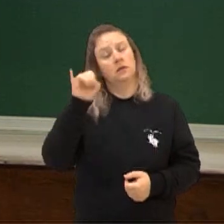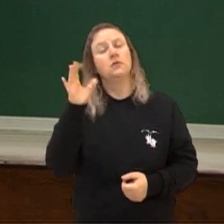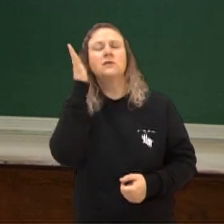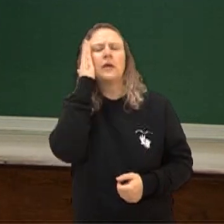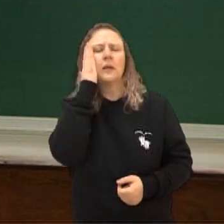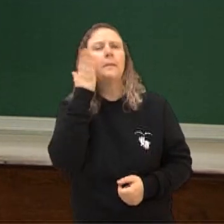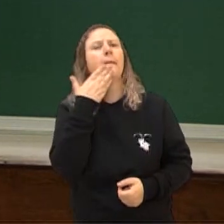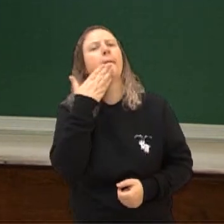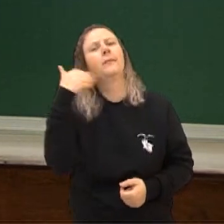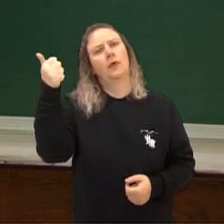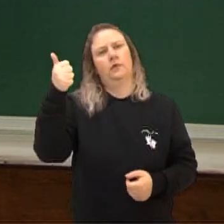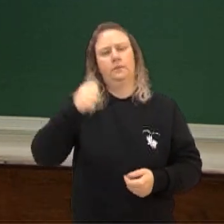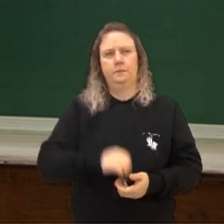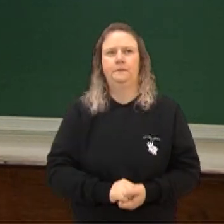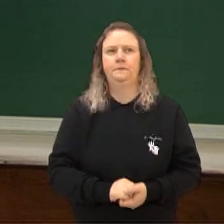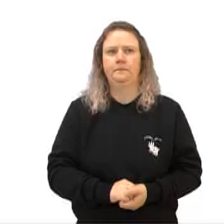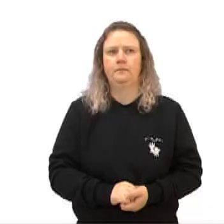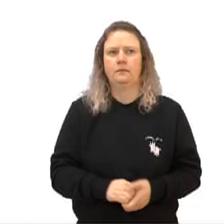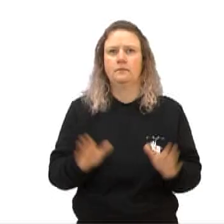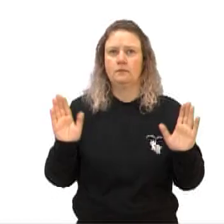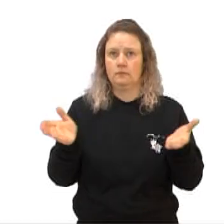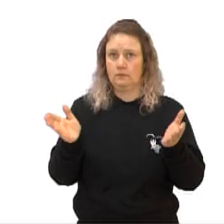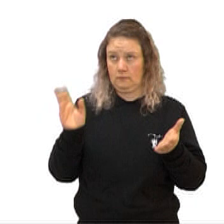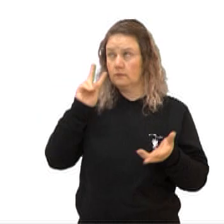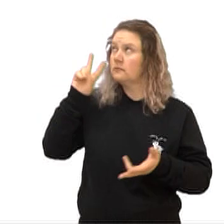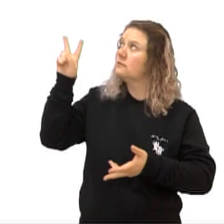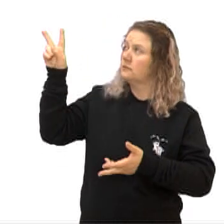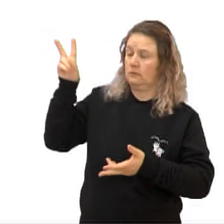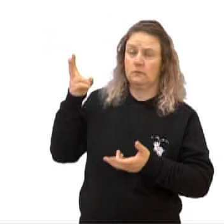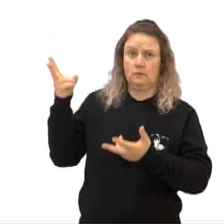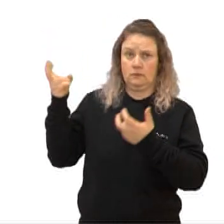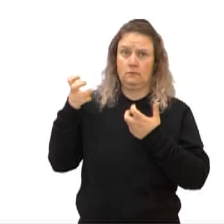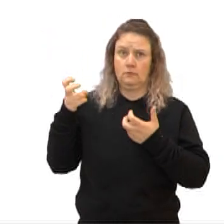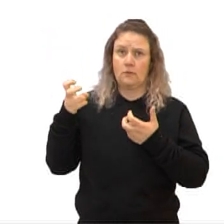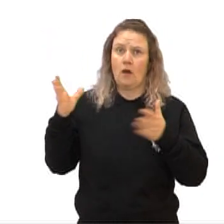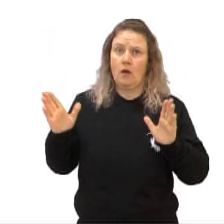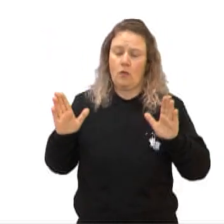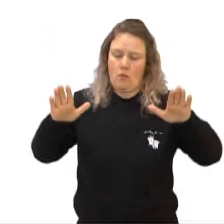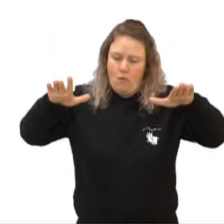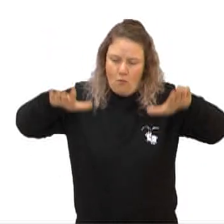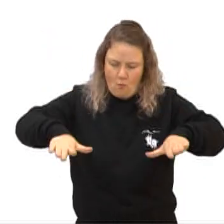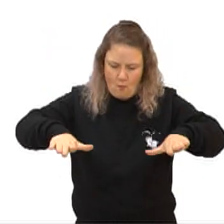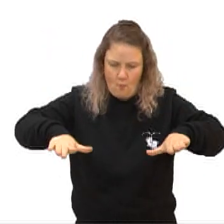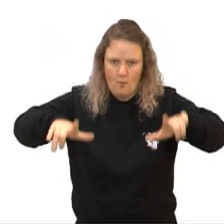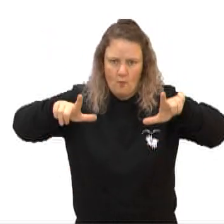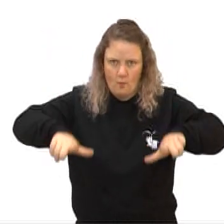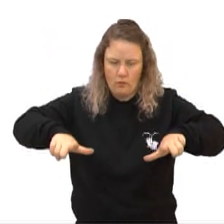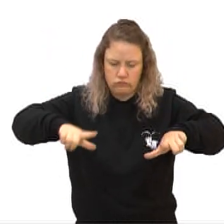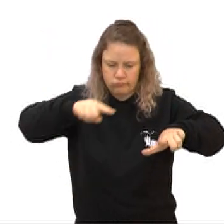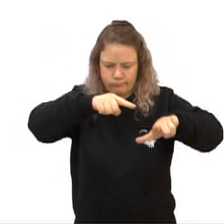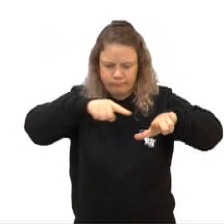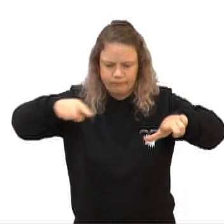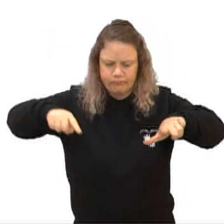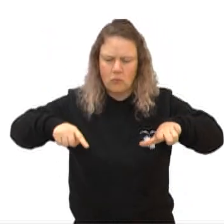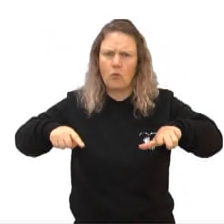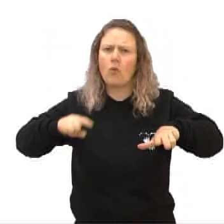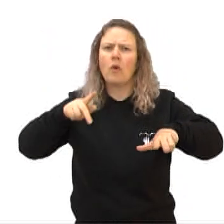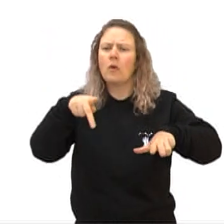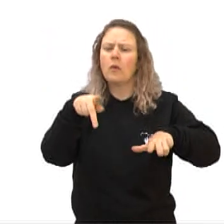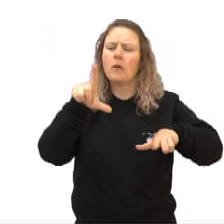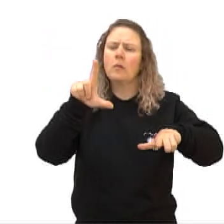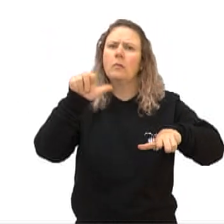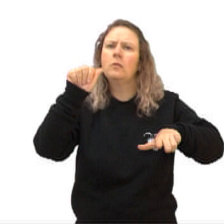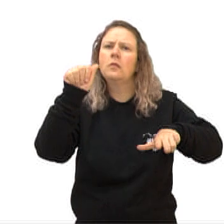melhor. Então, aqui está o paralelepípedo reto planificado. Então, percebam, o que é planificado? Ele